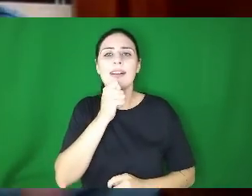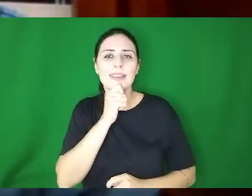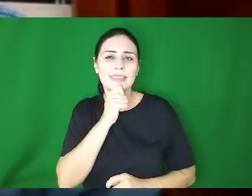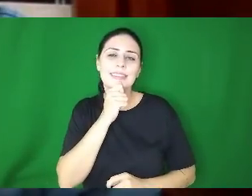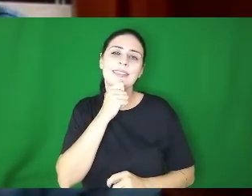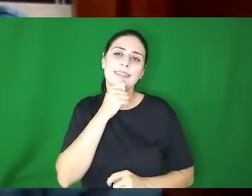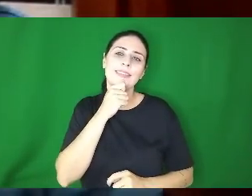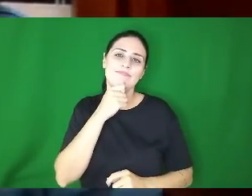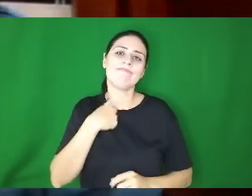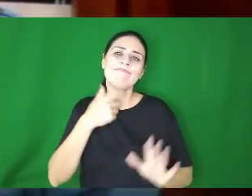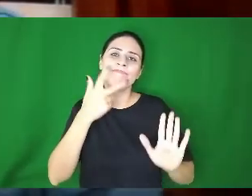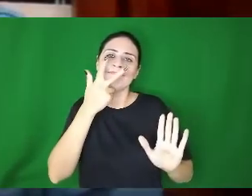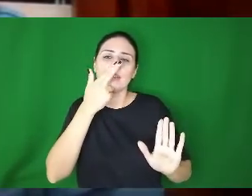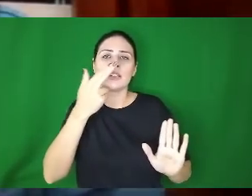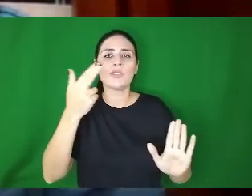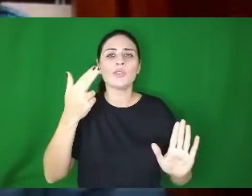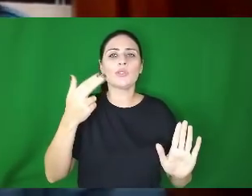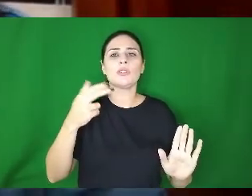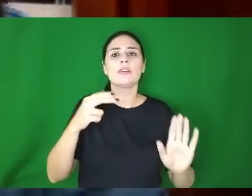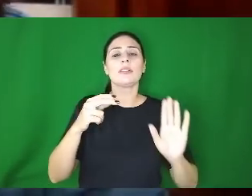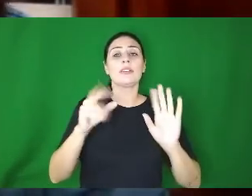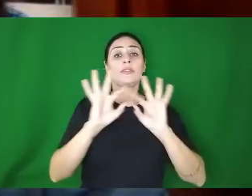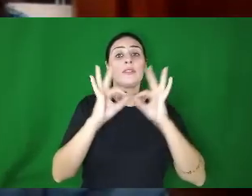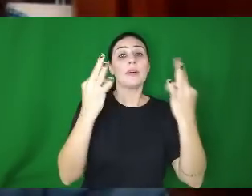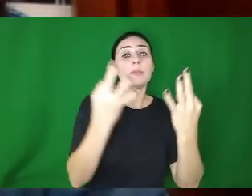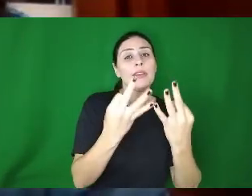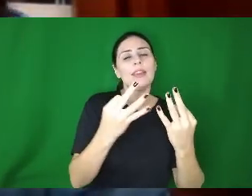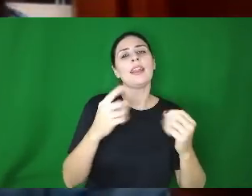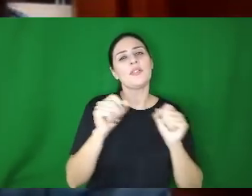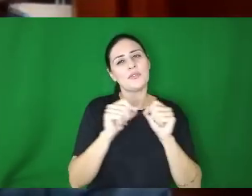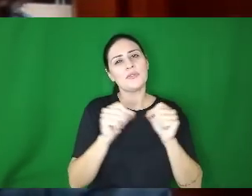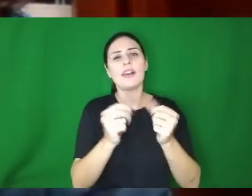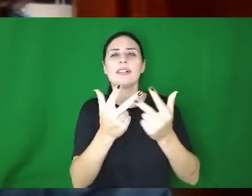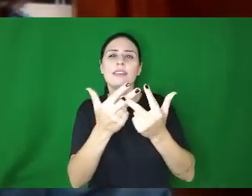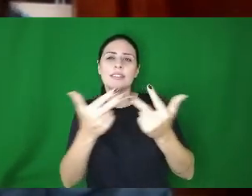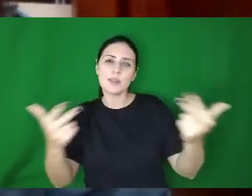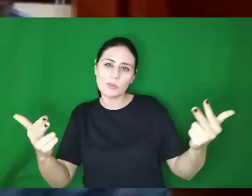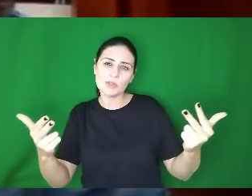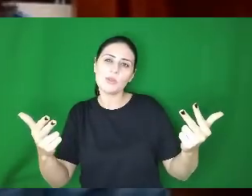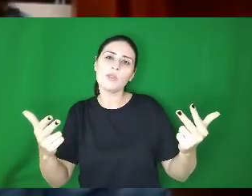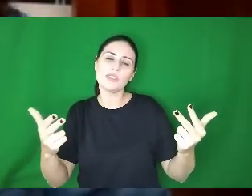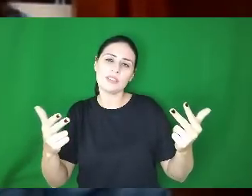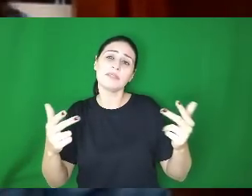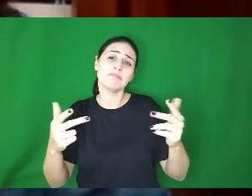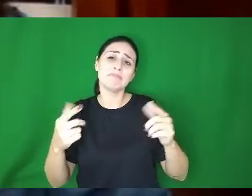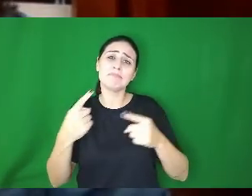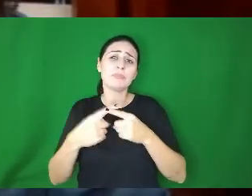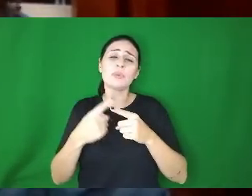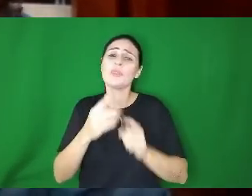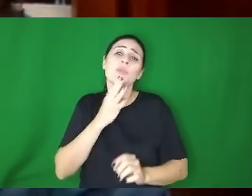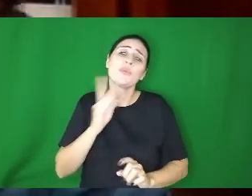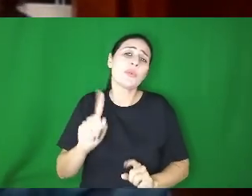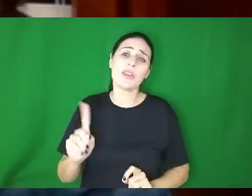foi, então fica mais difícil. Agora, a gente precisa avaliar tudo, né? A gente